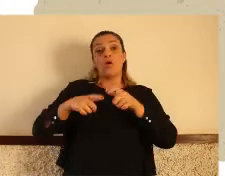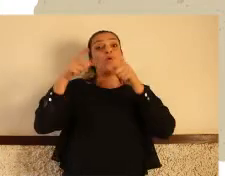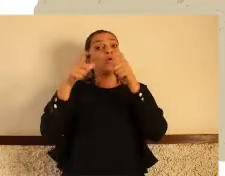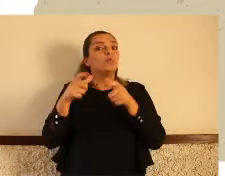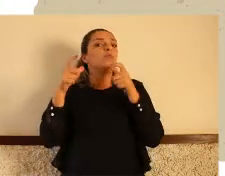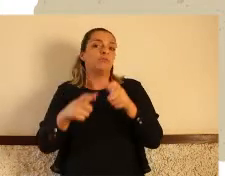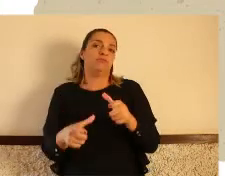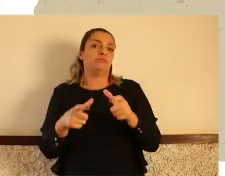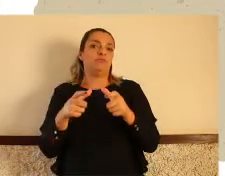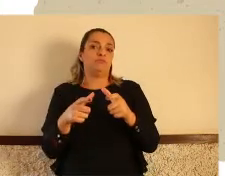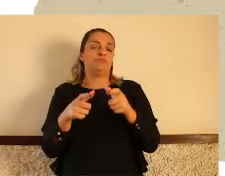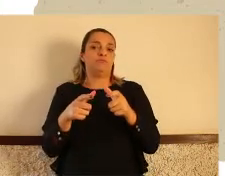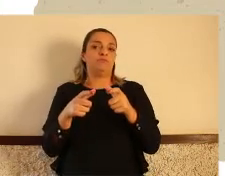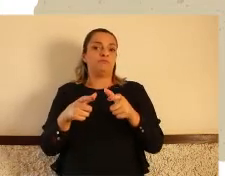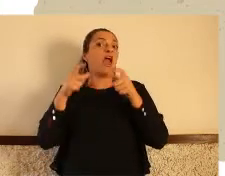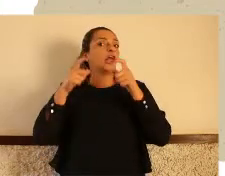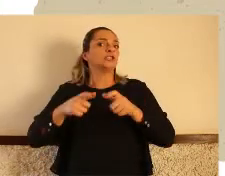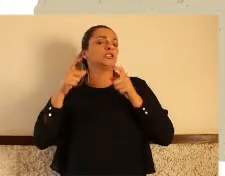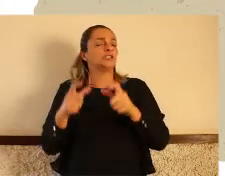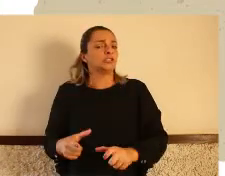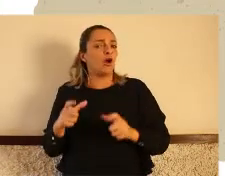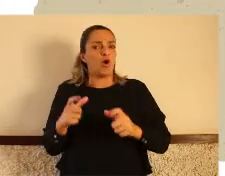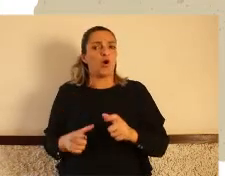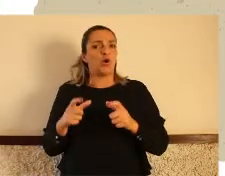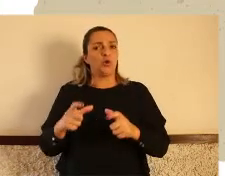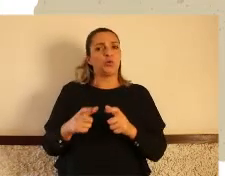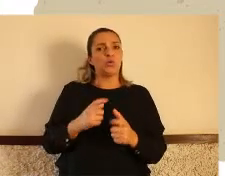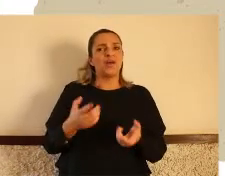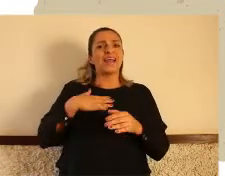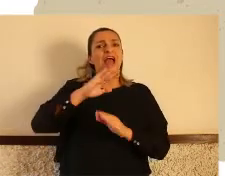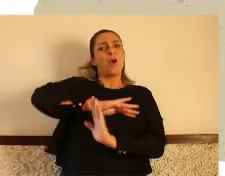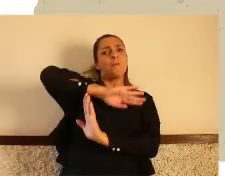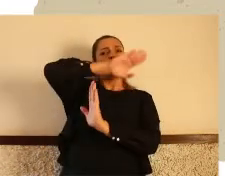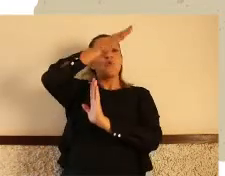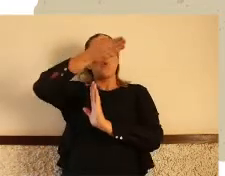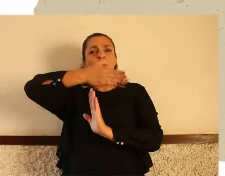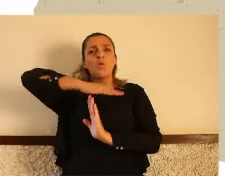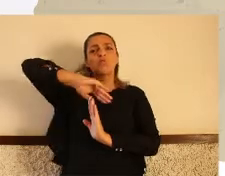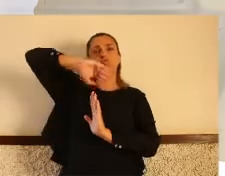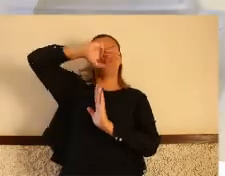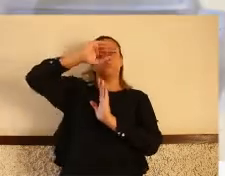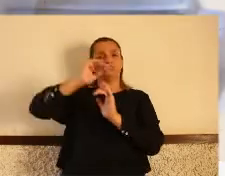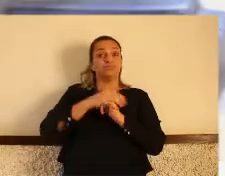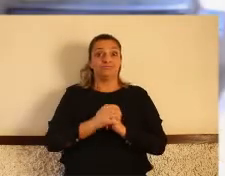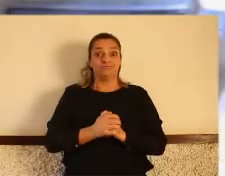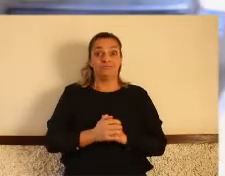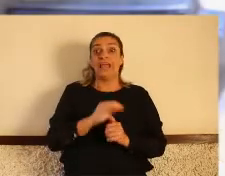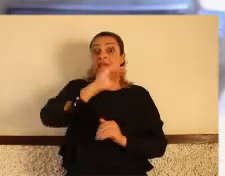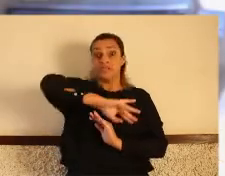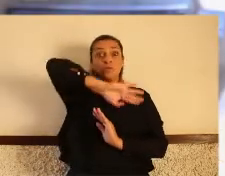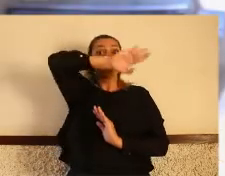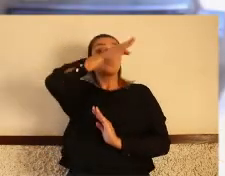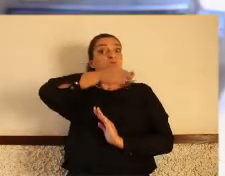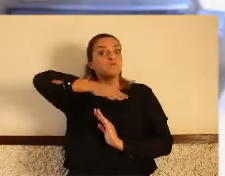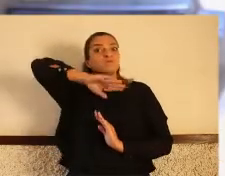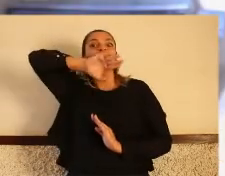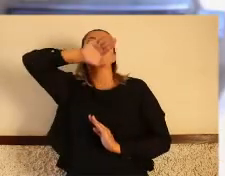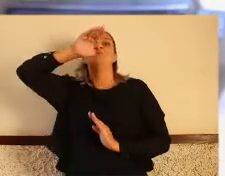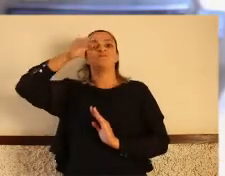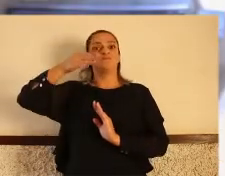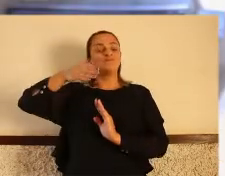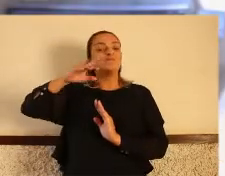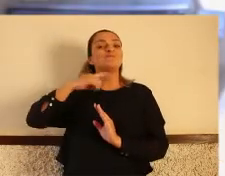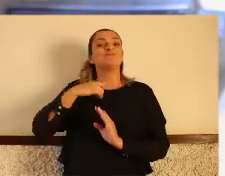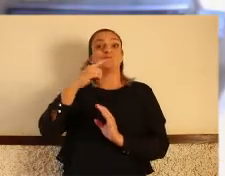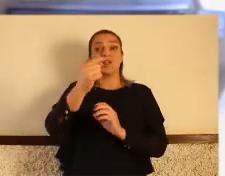território que é um território de relevo montanhoso. Esse relevo montanhoso,